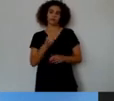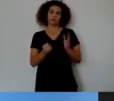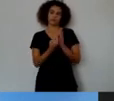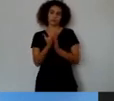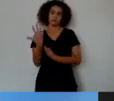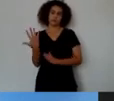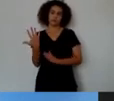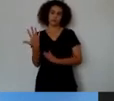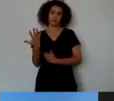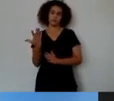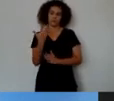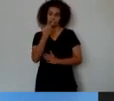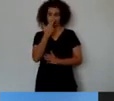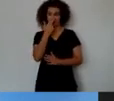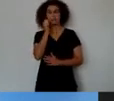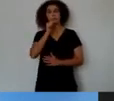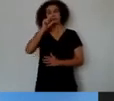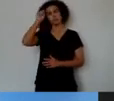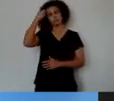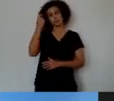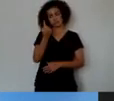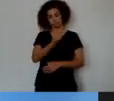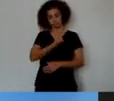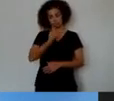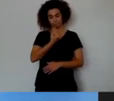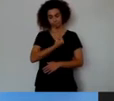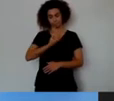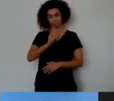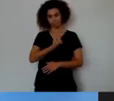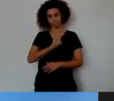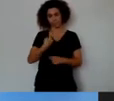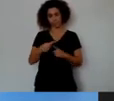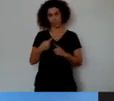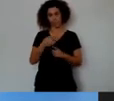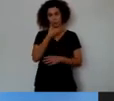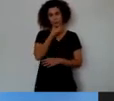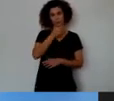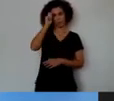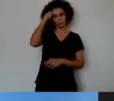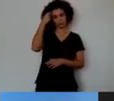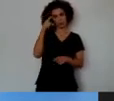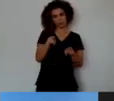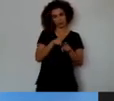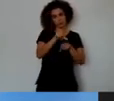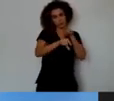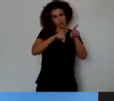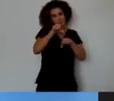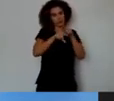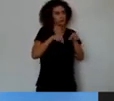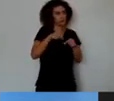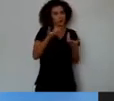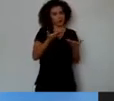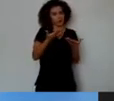a solidão da mulher negra, né? Porque os homens, até os homens negros, eles preferem sempre se dar o máximo, fazer o máximo